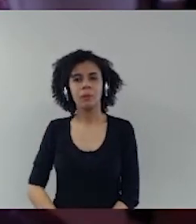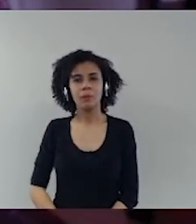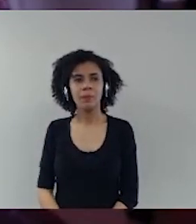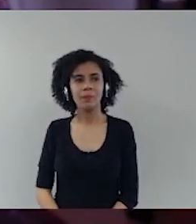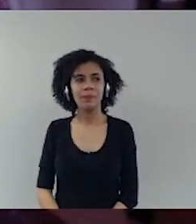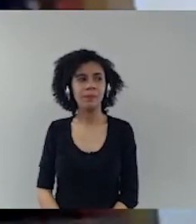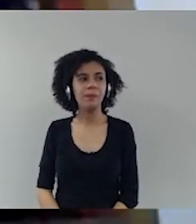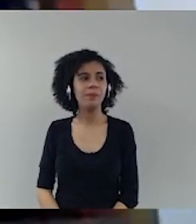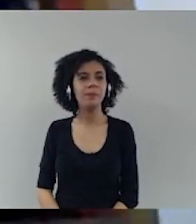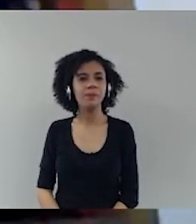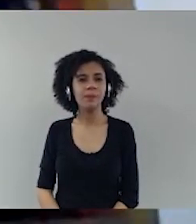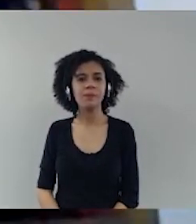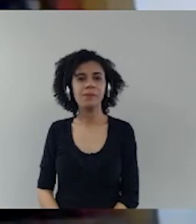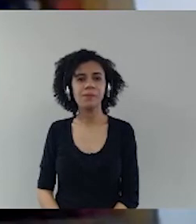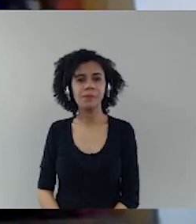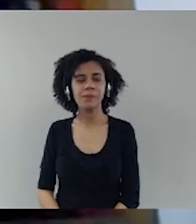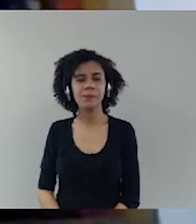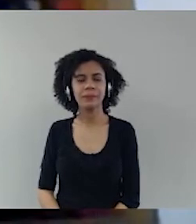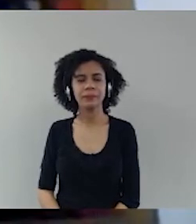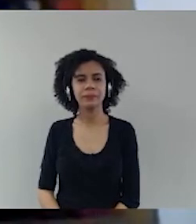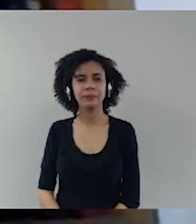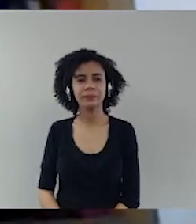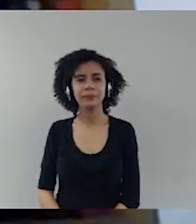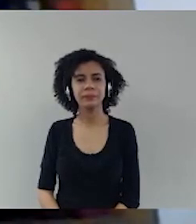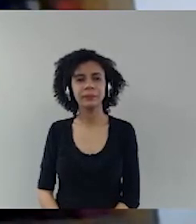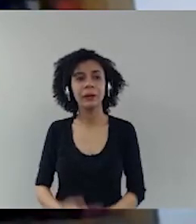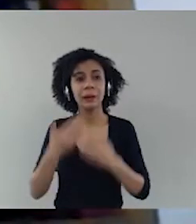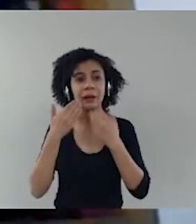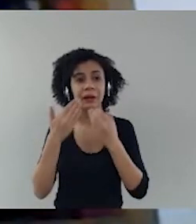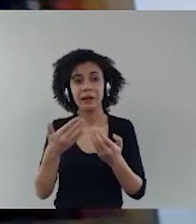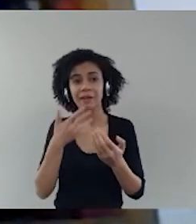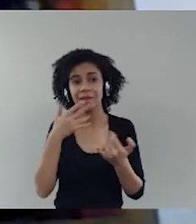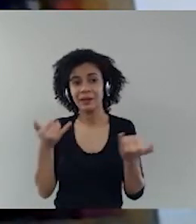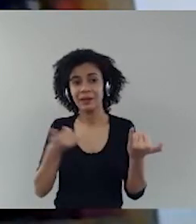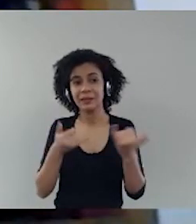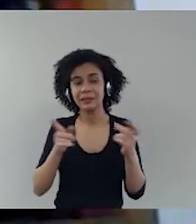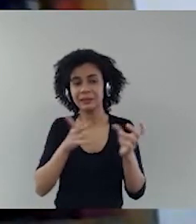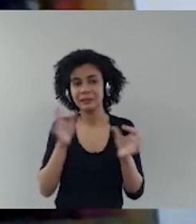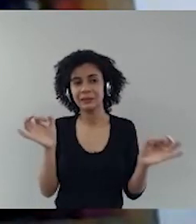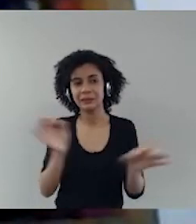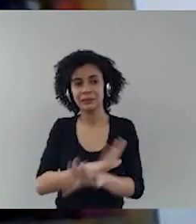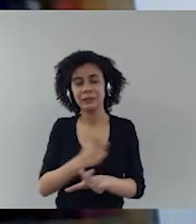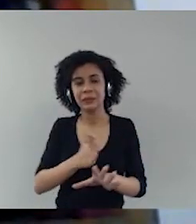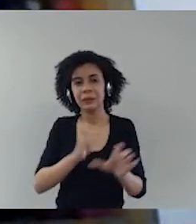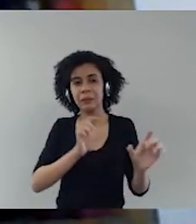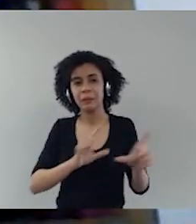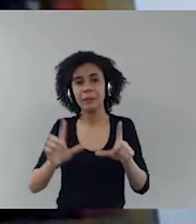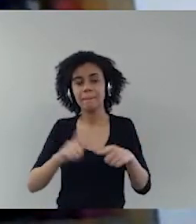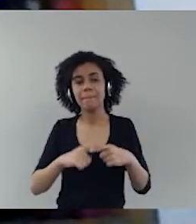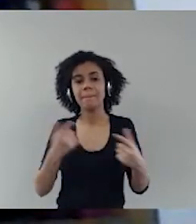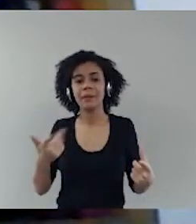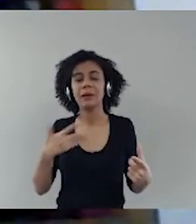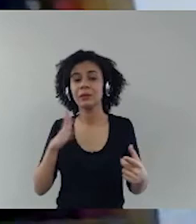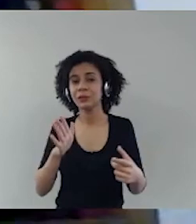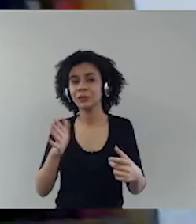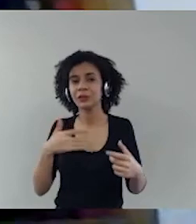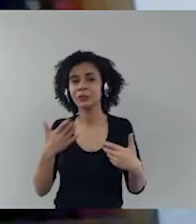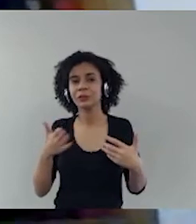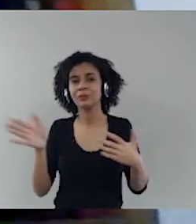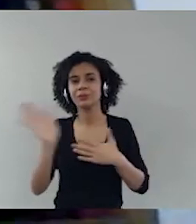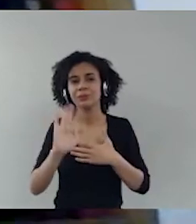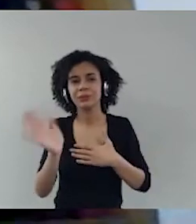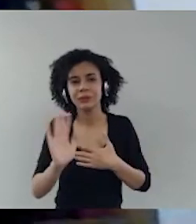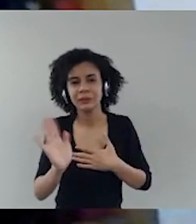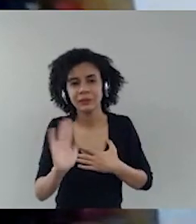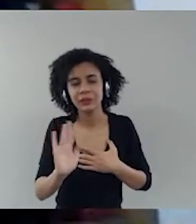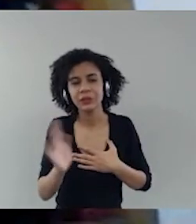Obrigado, professor. Estão me pedindo aqui para encerrar o painel, mas eu vou já me despedir aqui